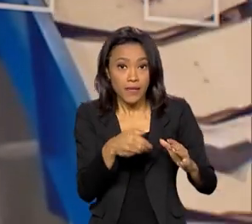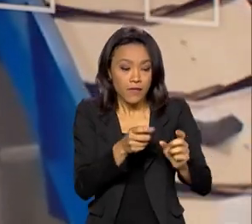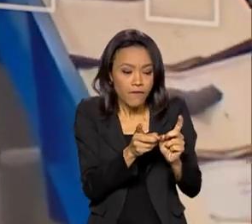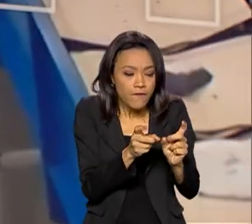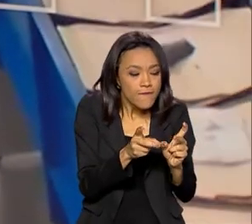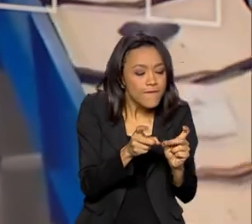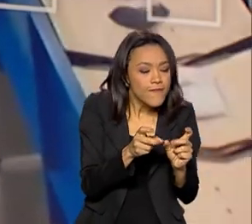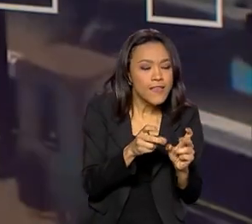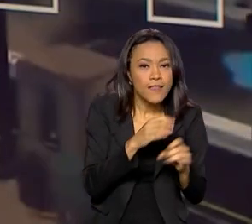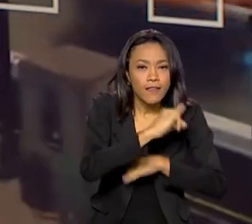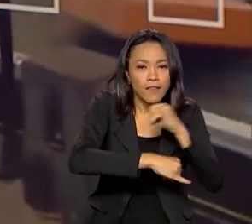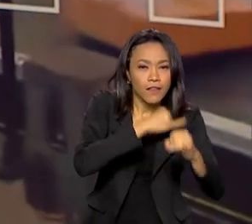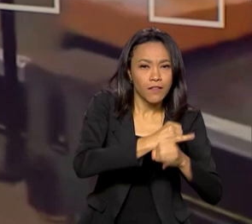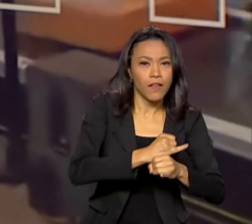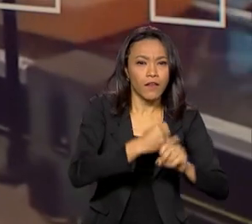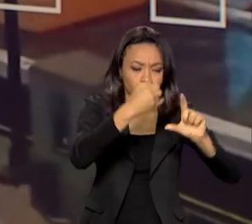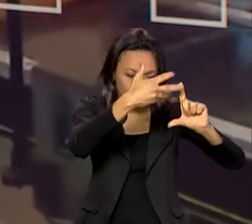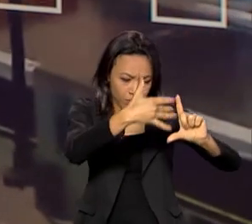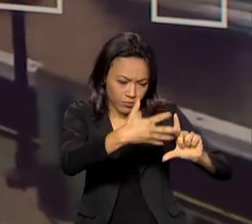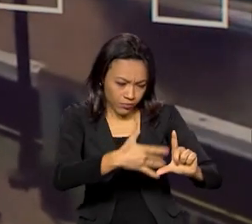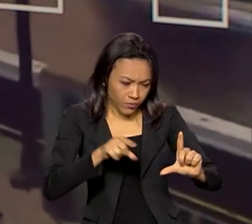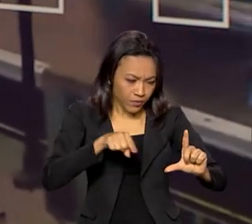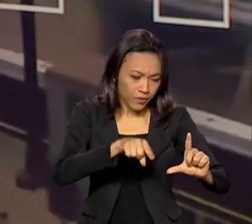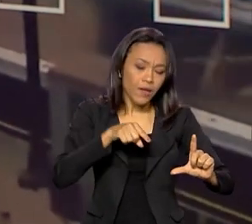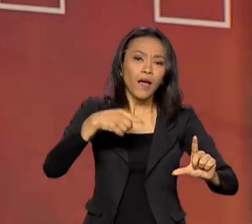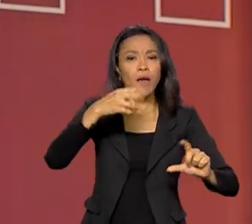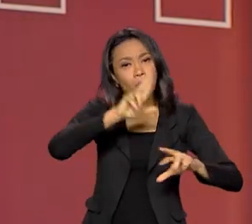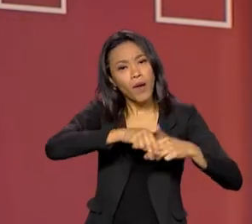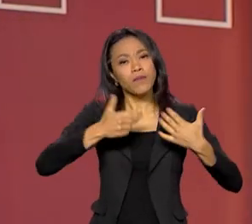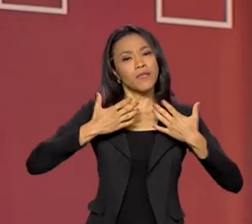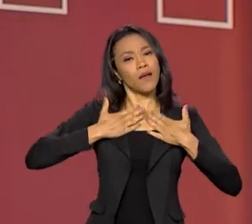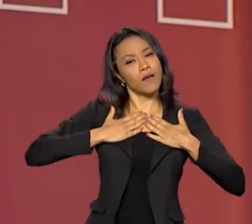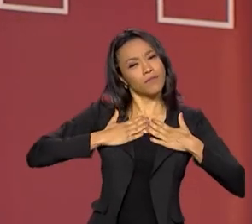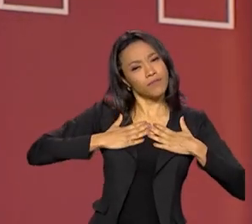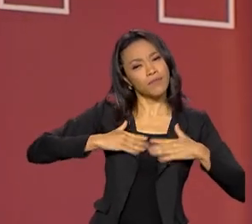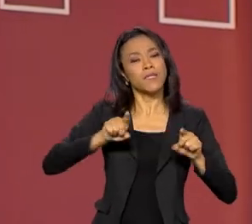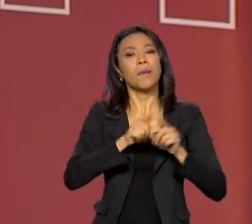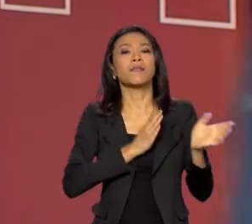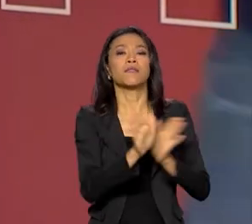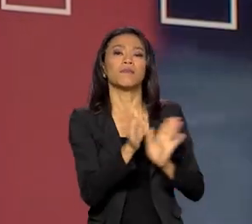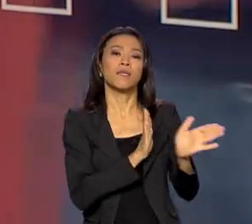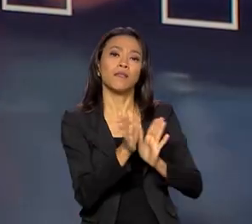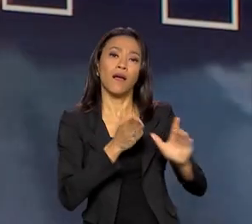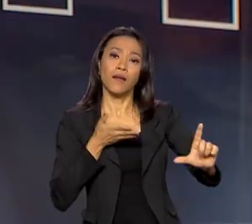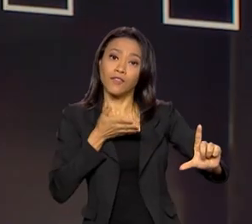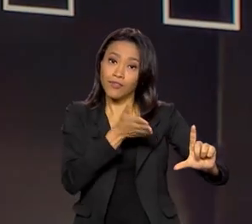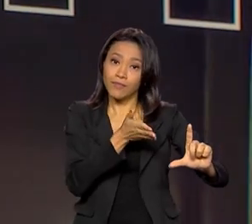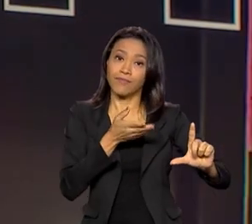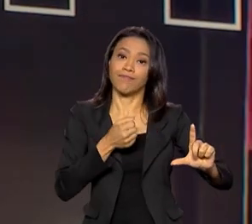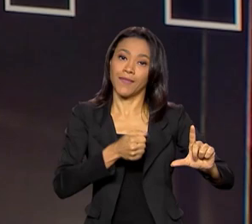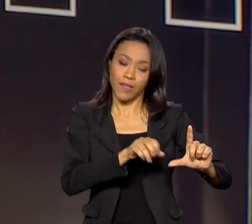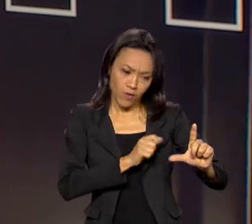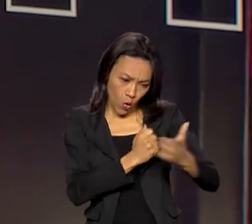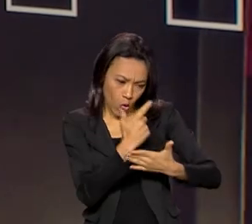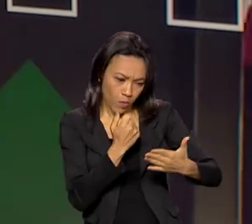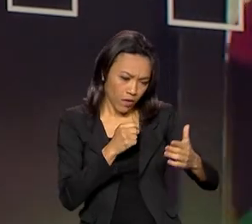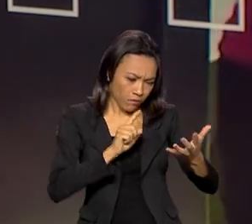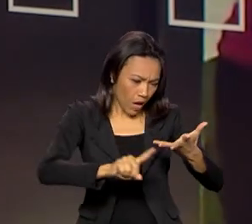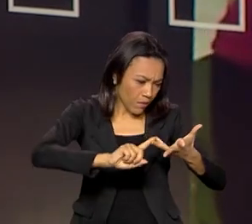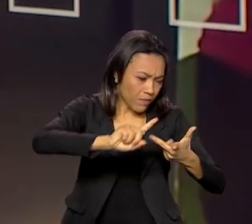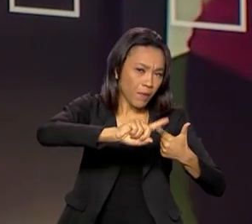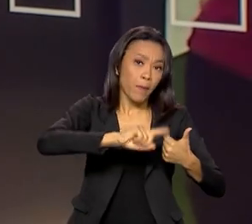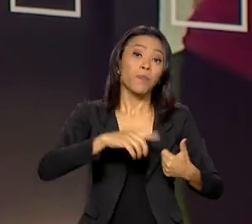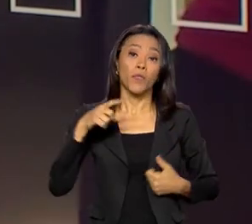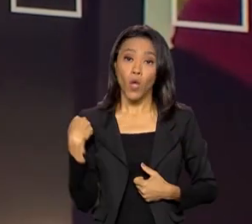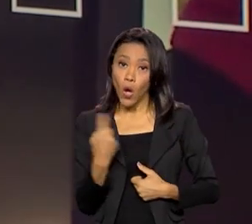como uma necessidade, facilitado pela conveniência e pela acessibilidade. De fato, nós crescemos muito durante